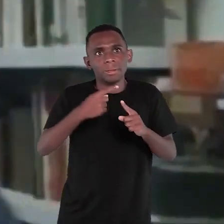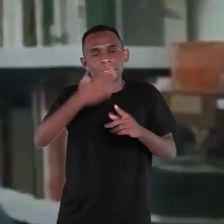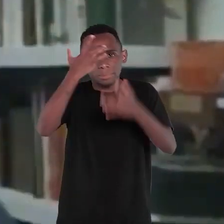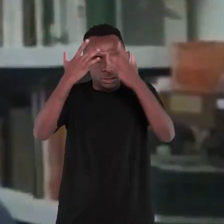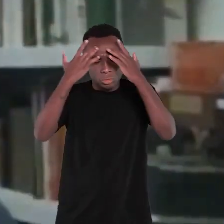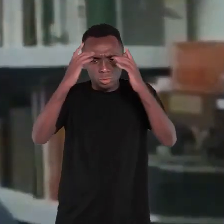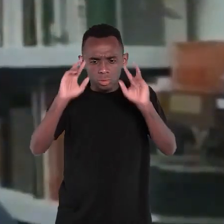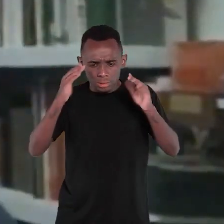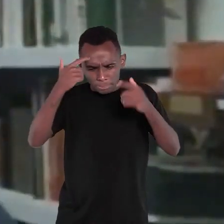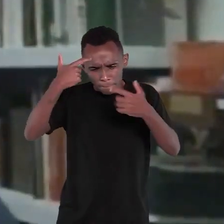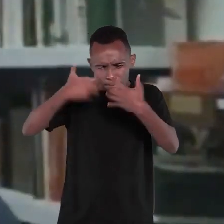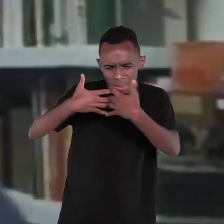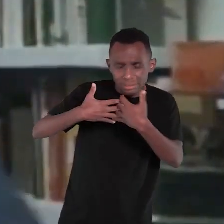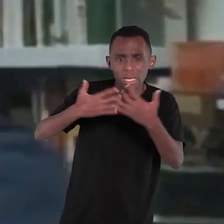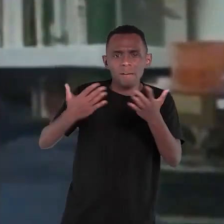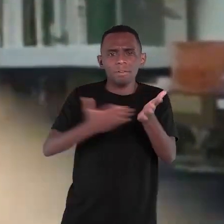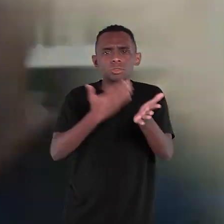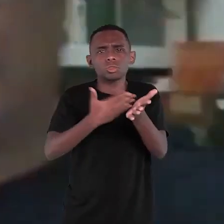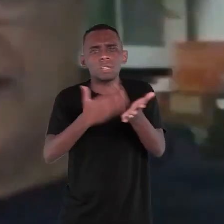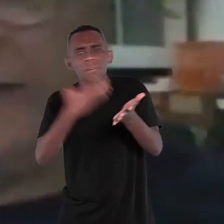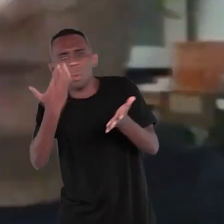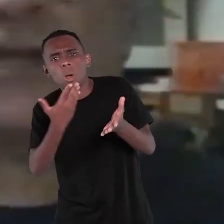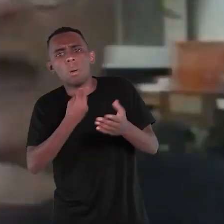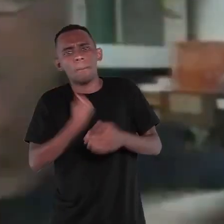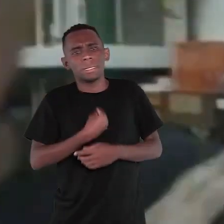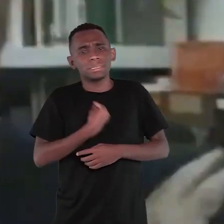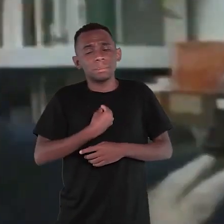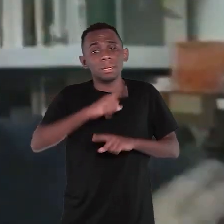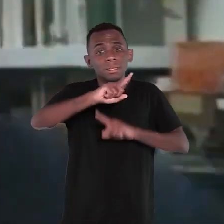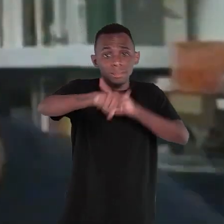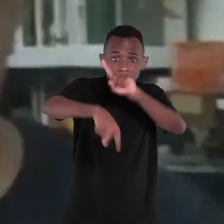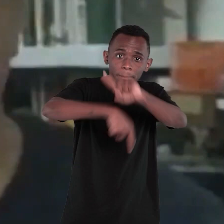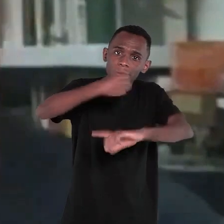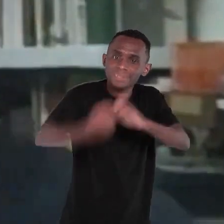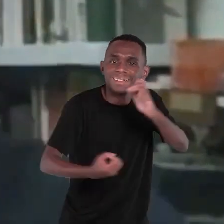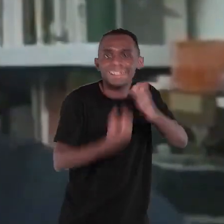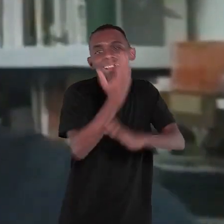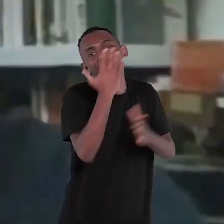no acervo, né, e a partir do acervo saíam